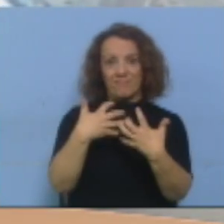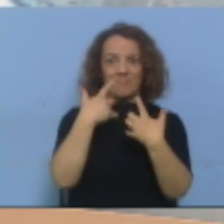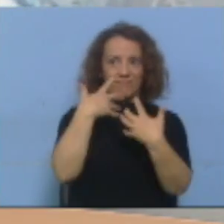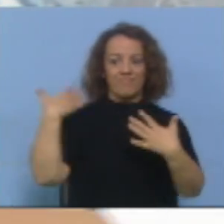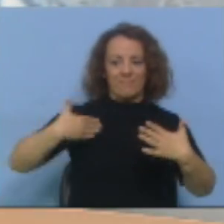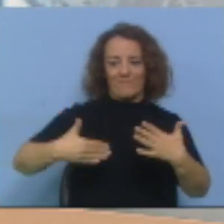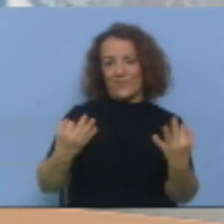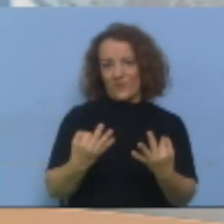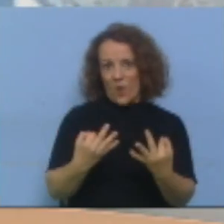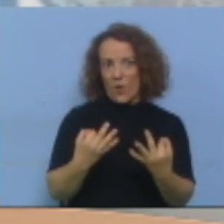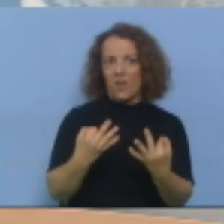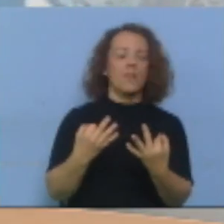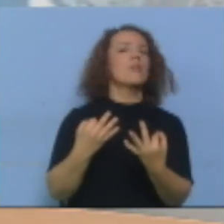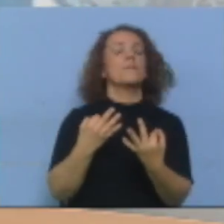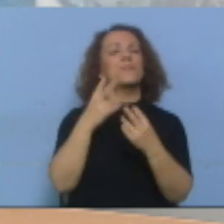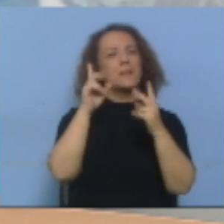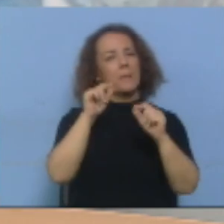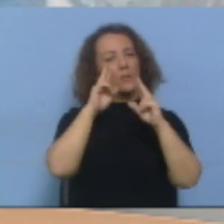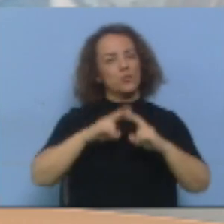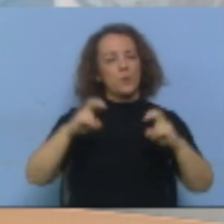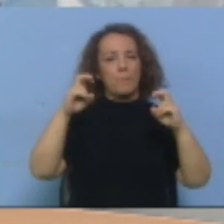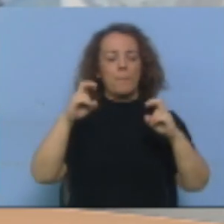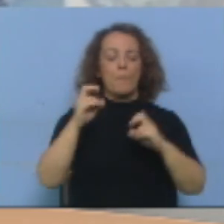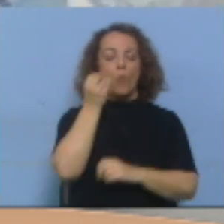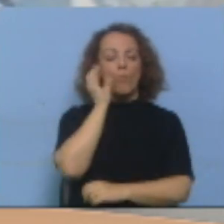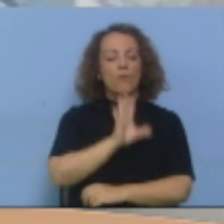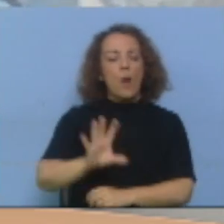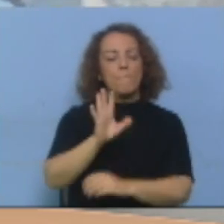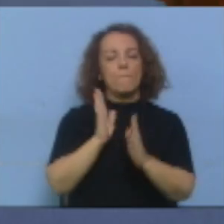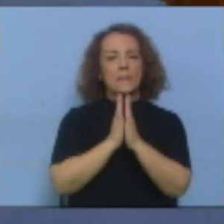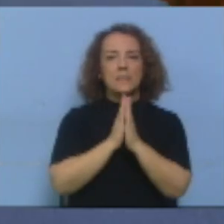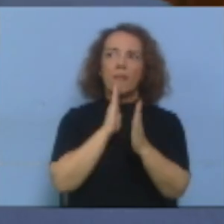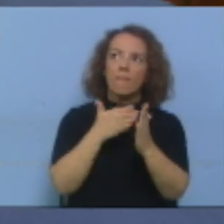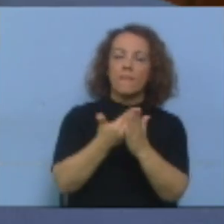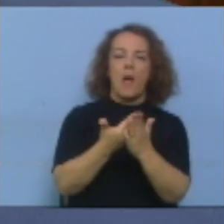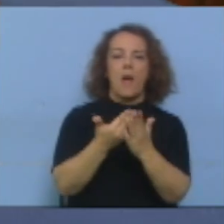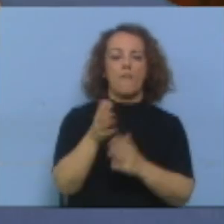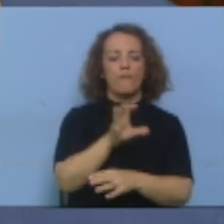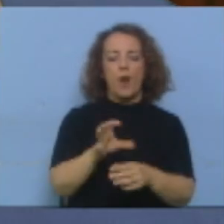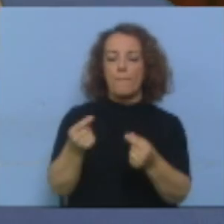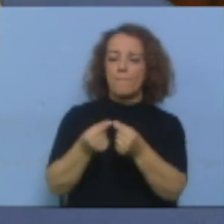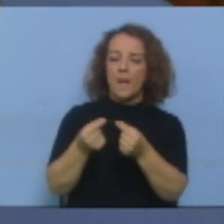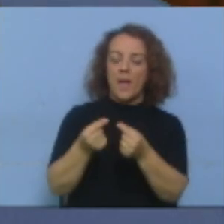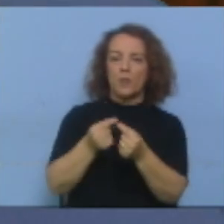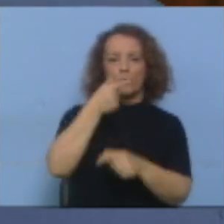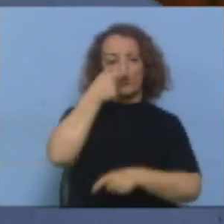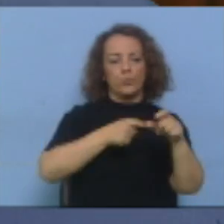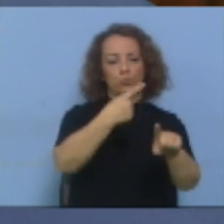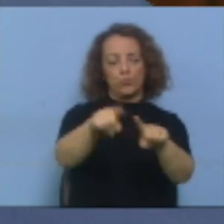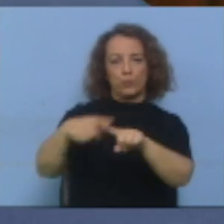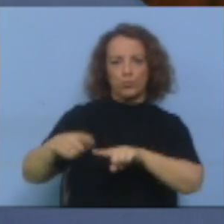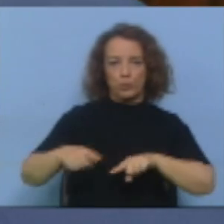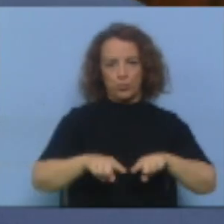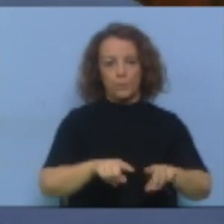dias. Exatamente. Está a acontecer aí uma redescoberta também da celebração, de criar formas de aproximação a todas as pessoas. É assim,